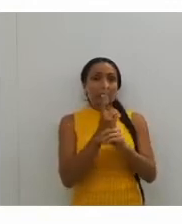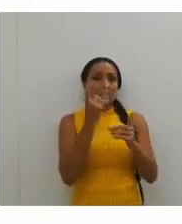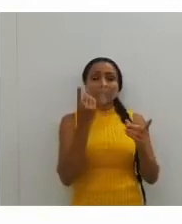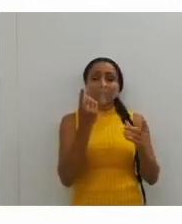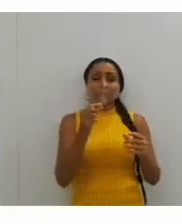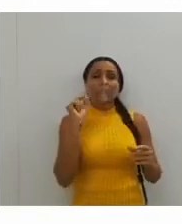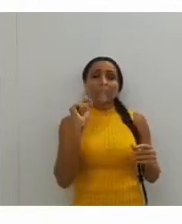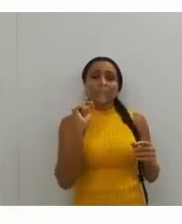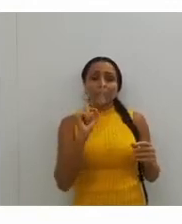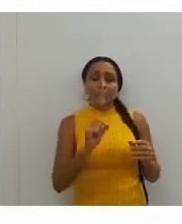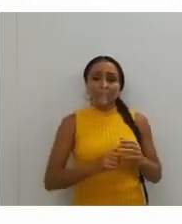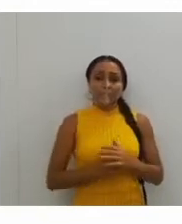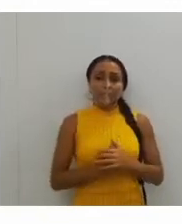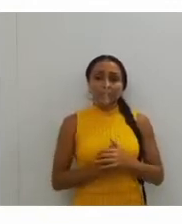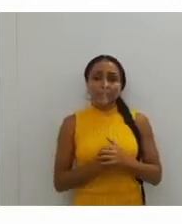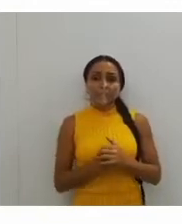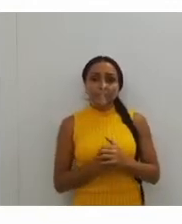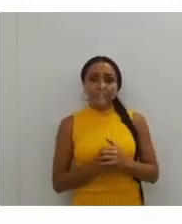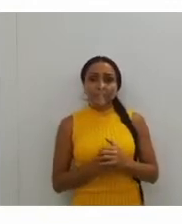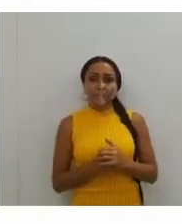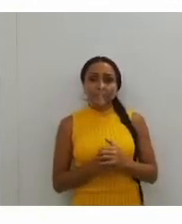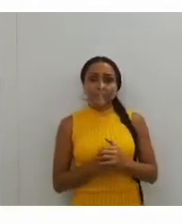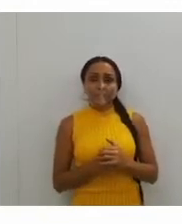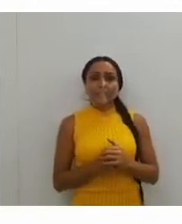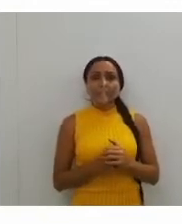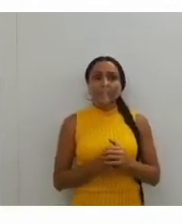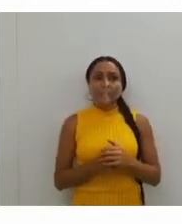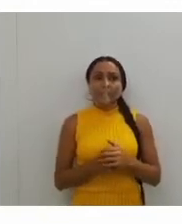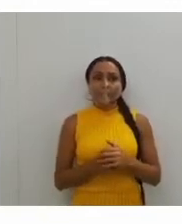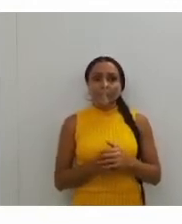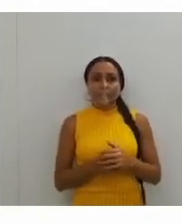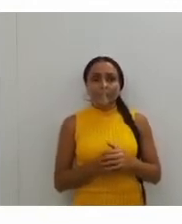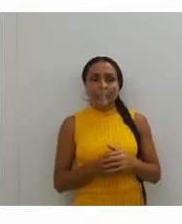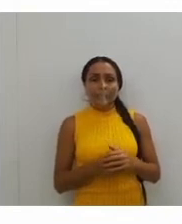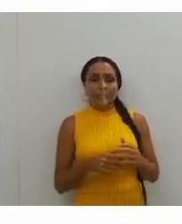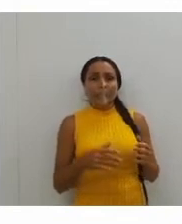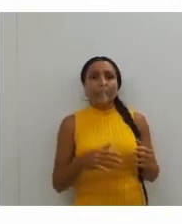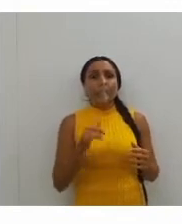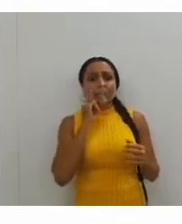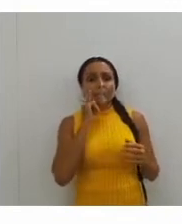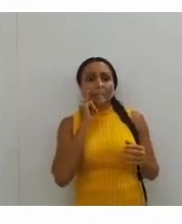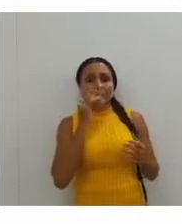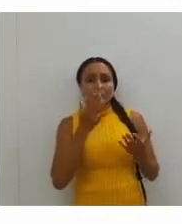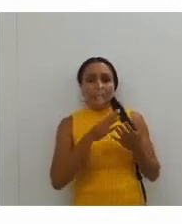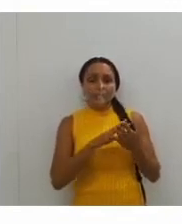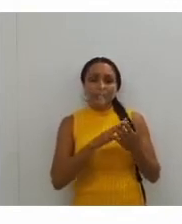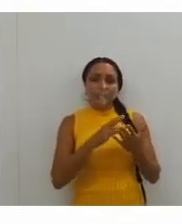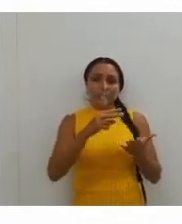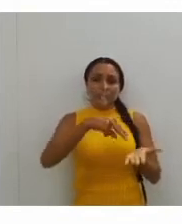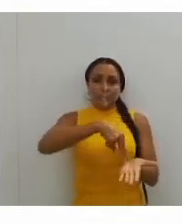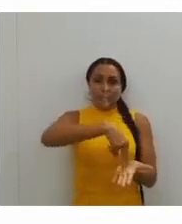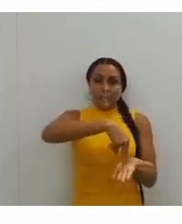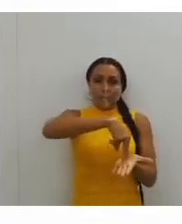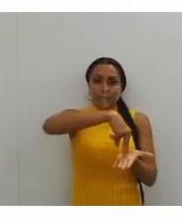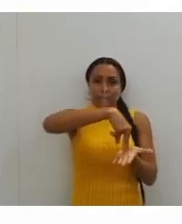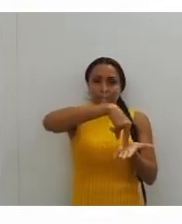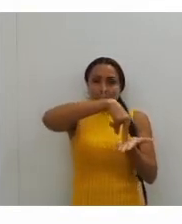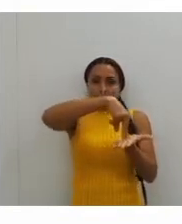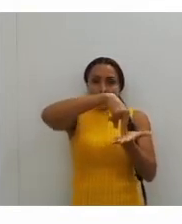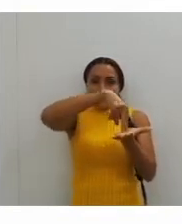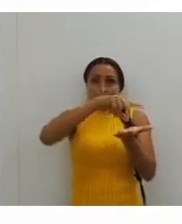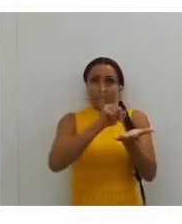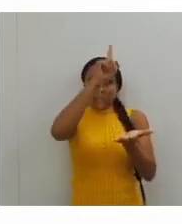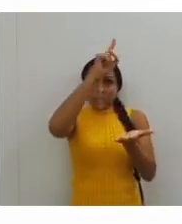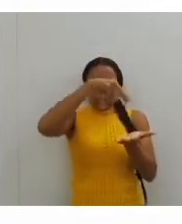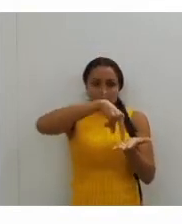Bom, nós temos assim, abençoado. Imagina essa situação do elevador. O elevador está subindo.